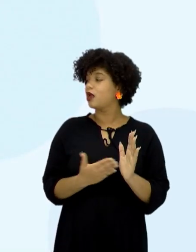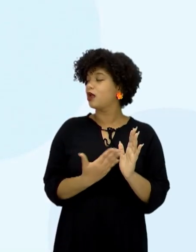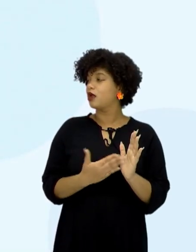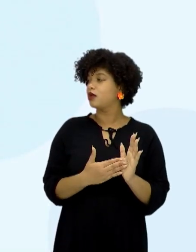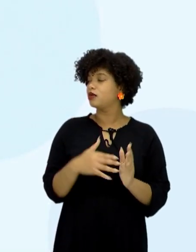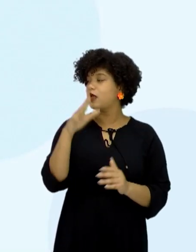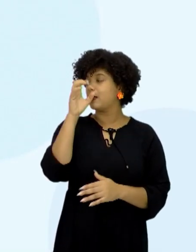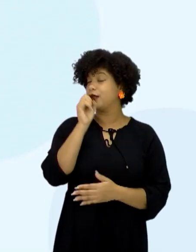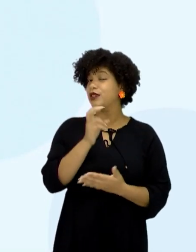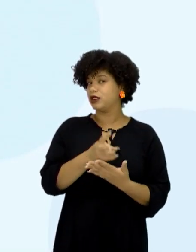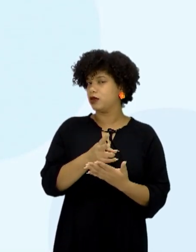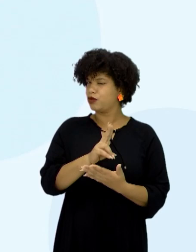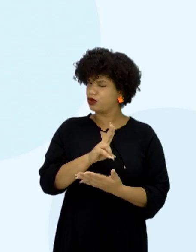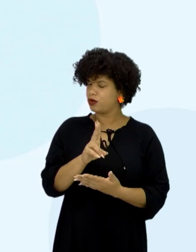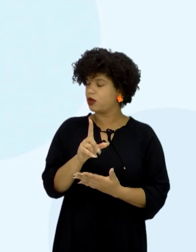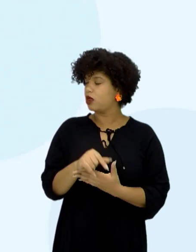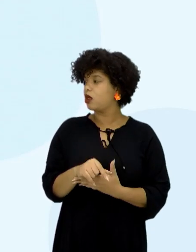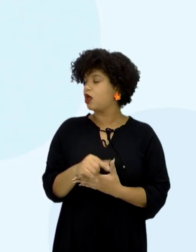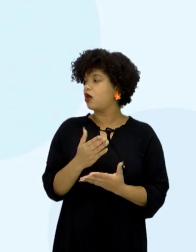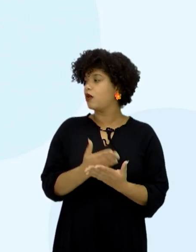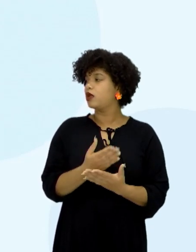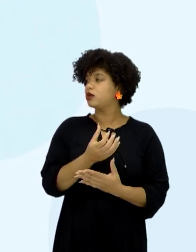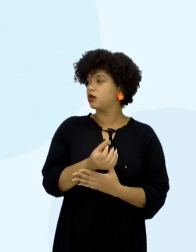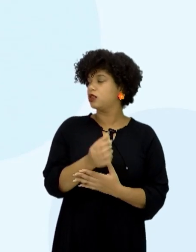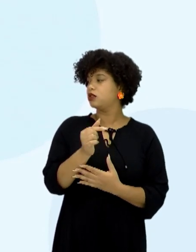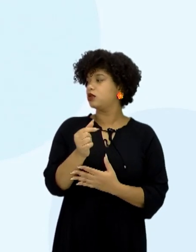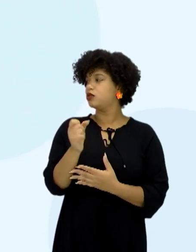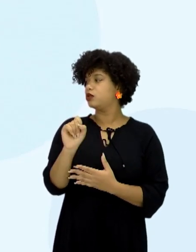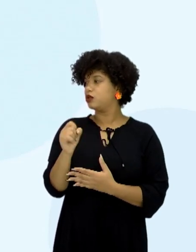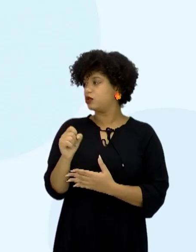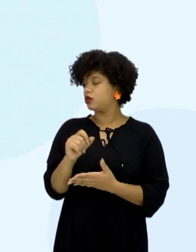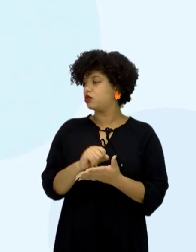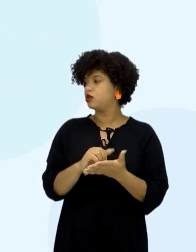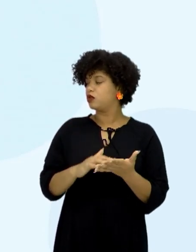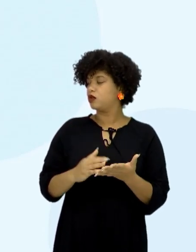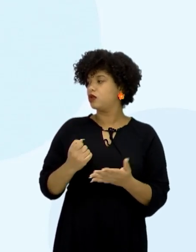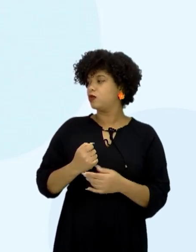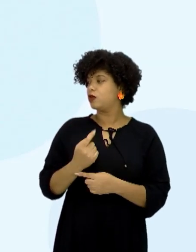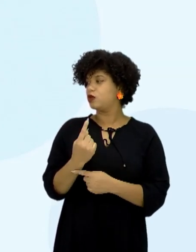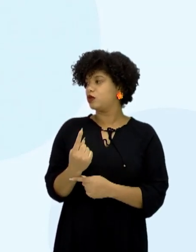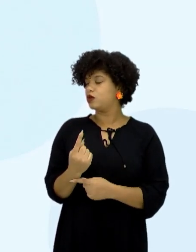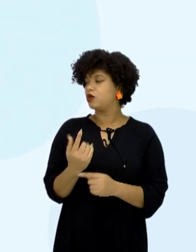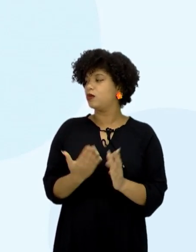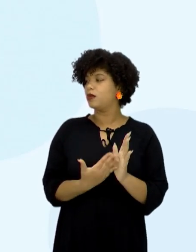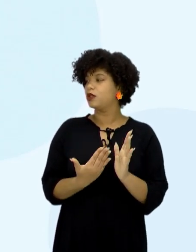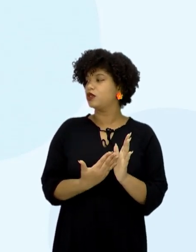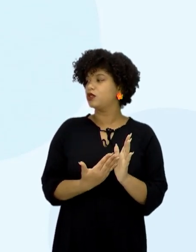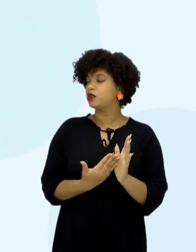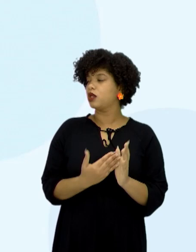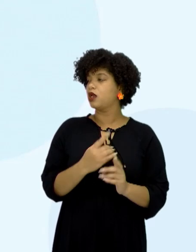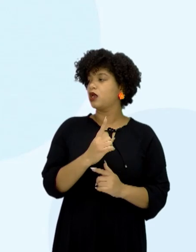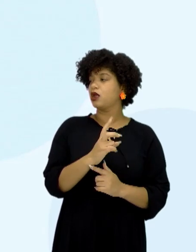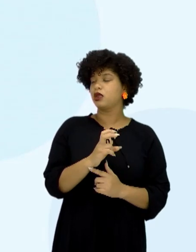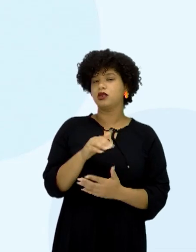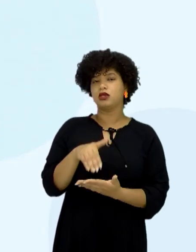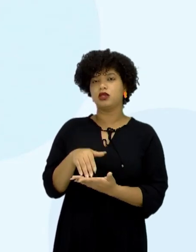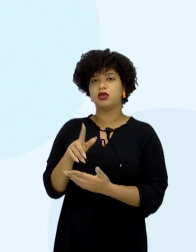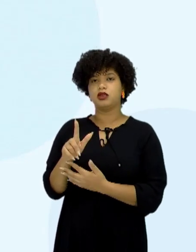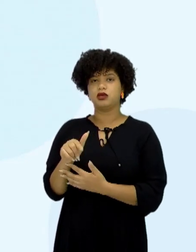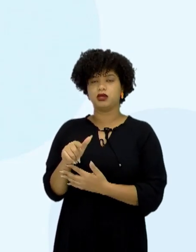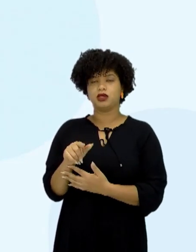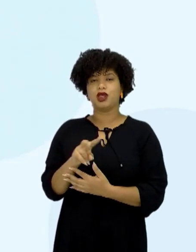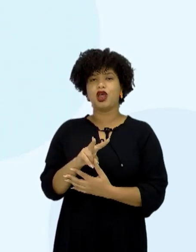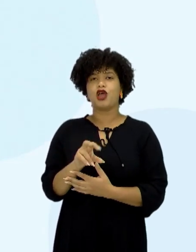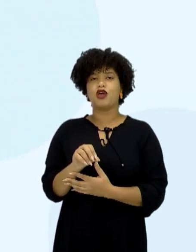Aprender Sempre são as aulas 6, 7 e 8 da sequência de atividades 1, páginas de 15 a 17, é o volume